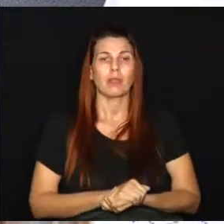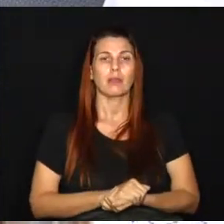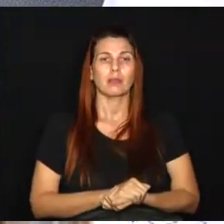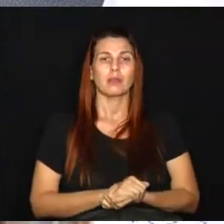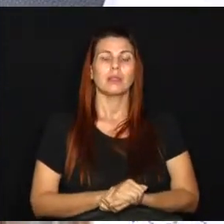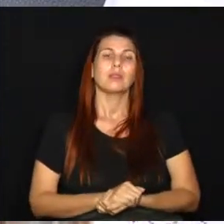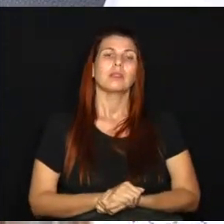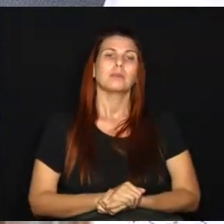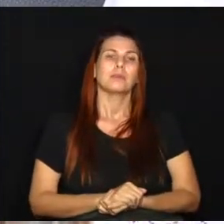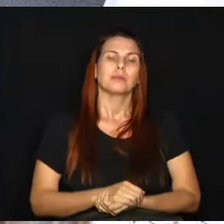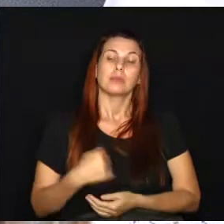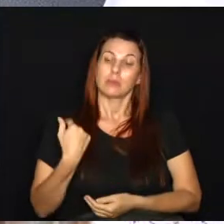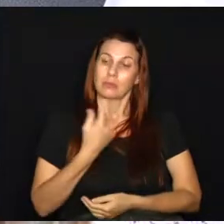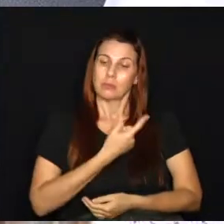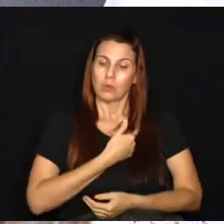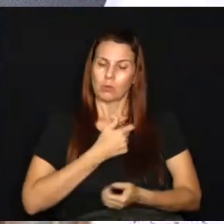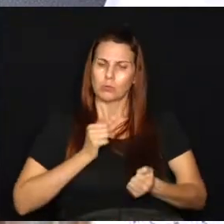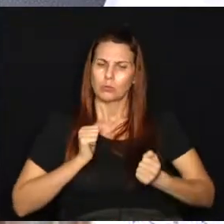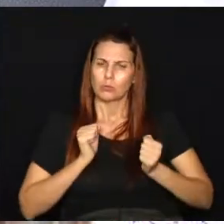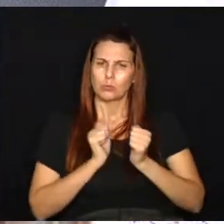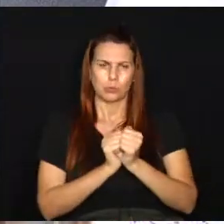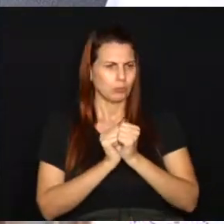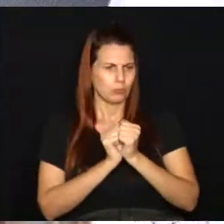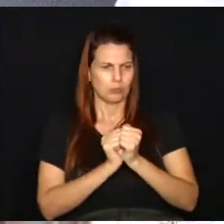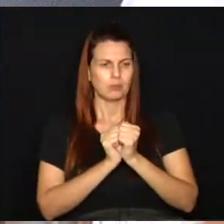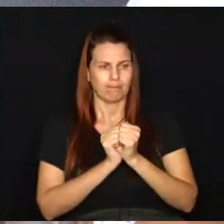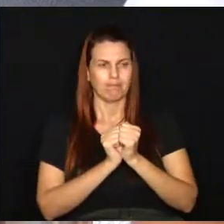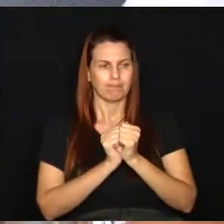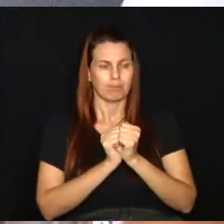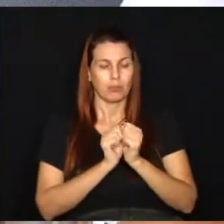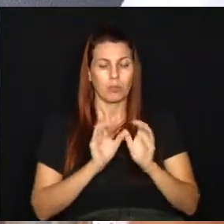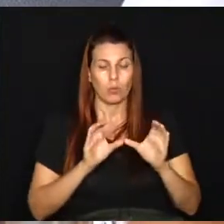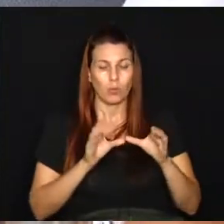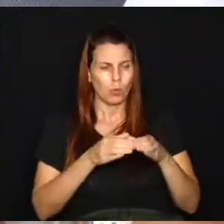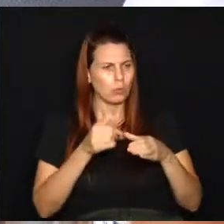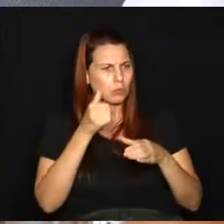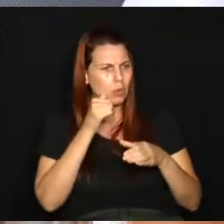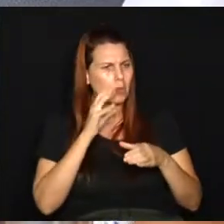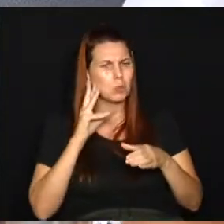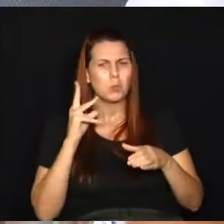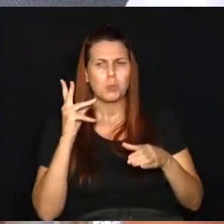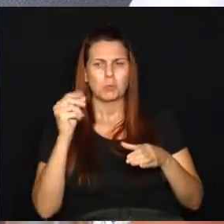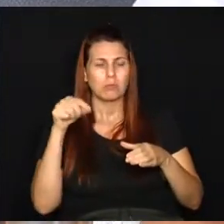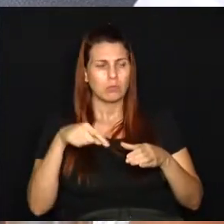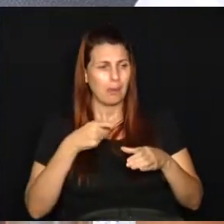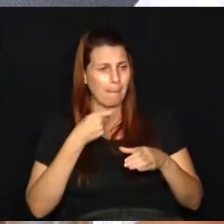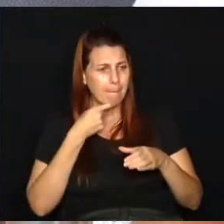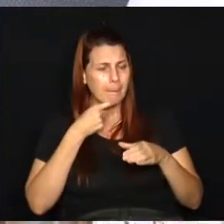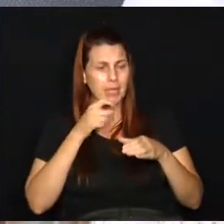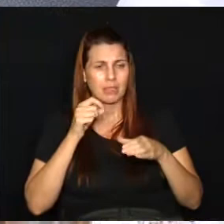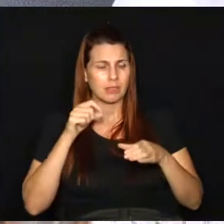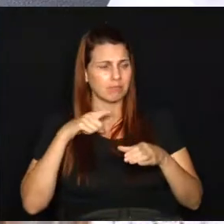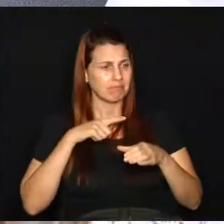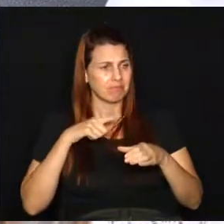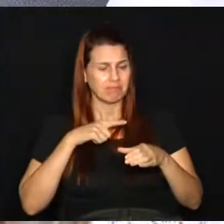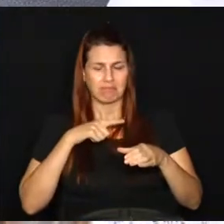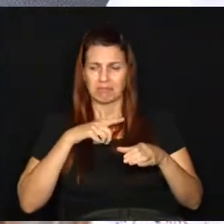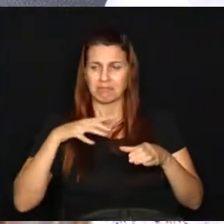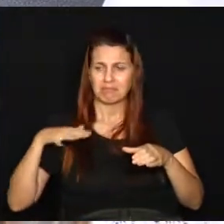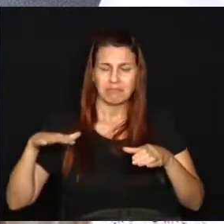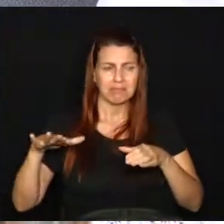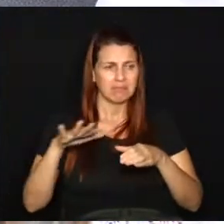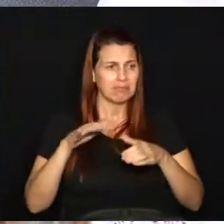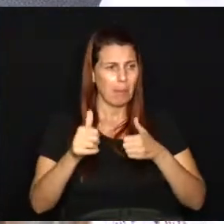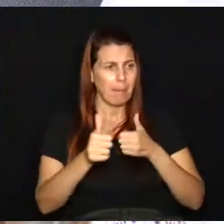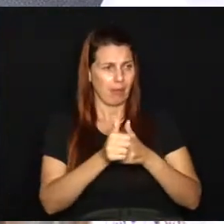nós estamos junto a todos os coletivos de Campinas e região, né, dialogando e